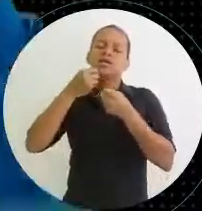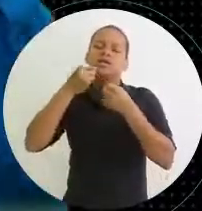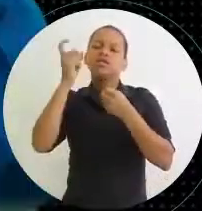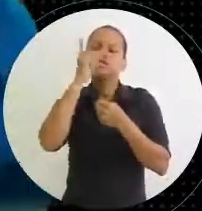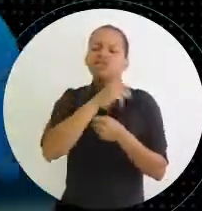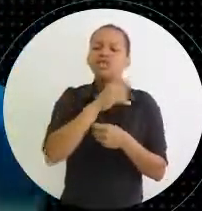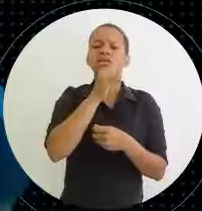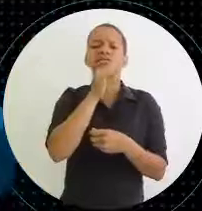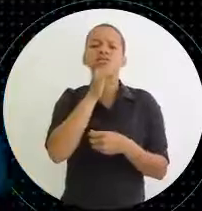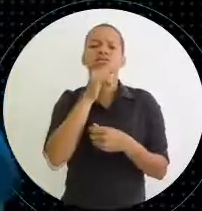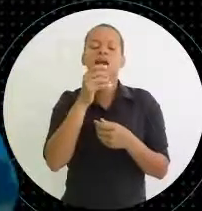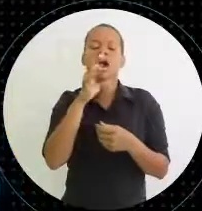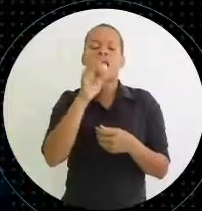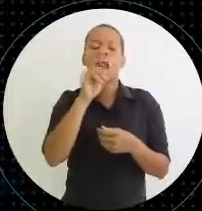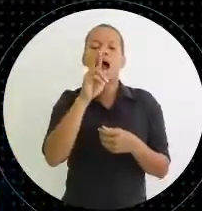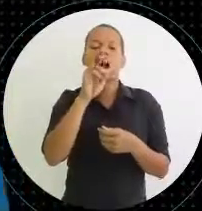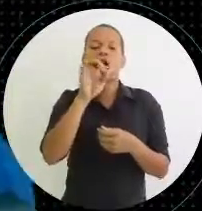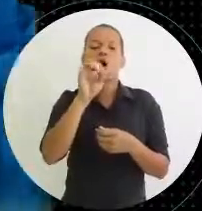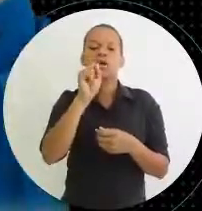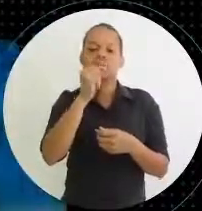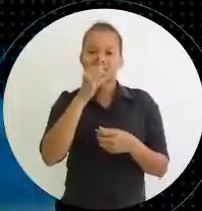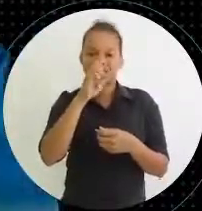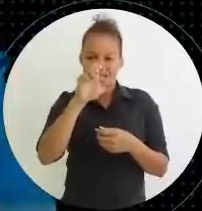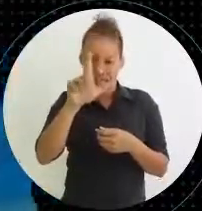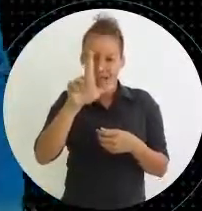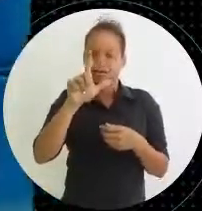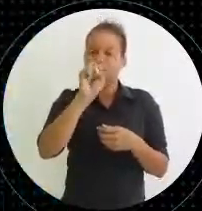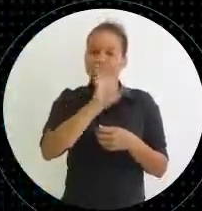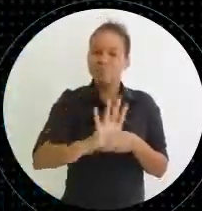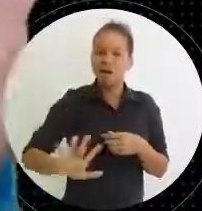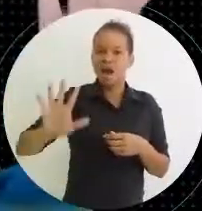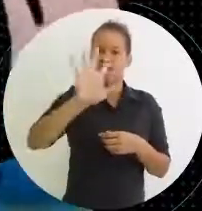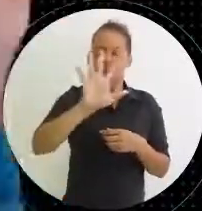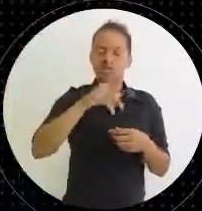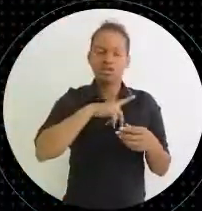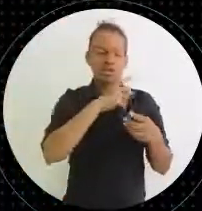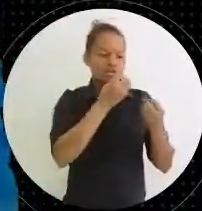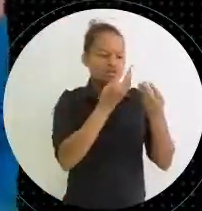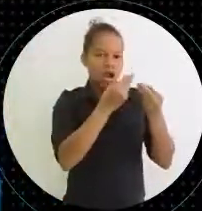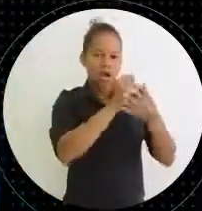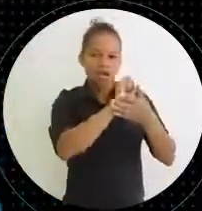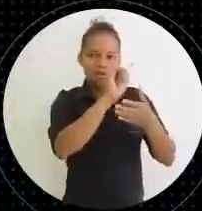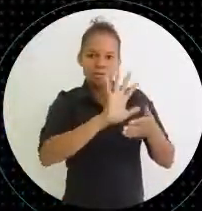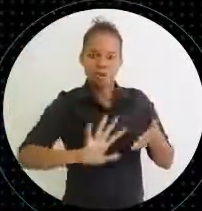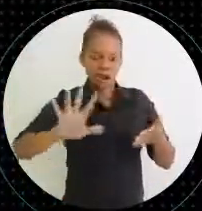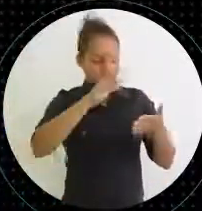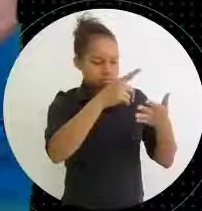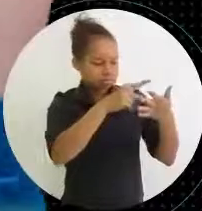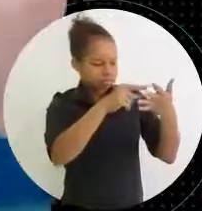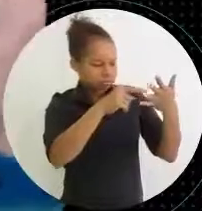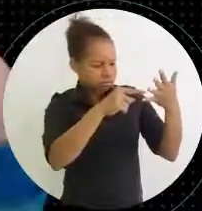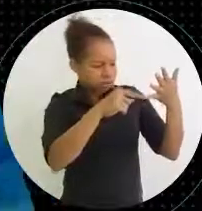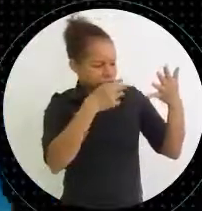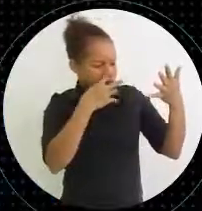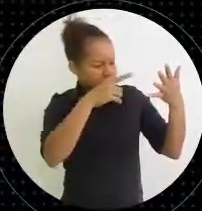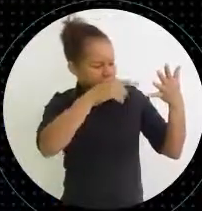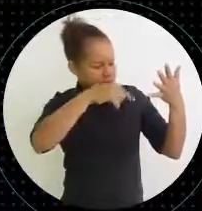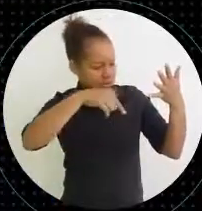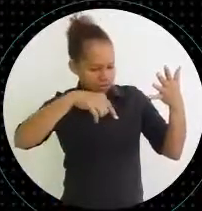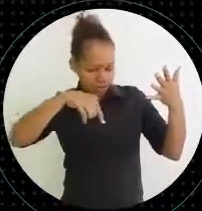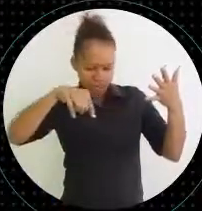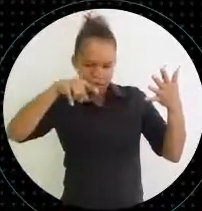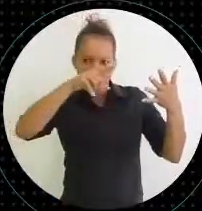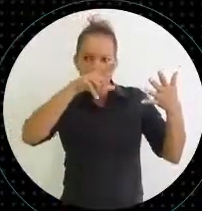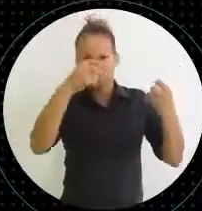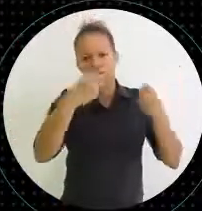complexos, como um carrossel de imagens, que você tem uma coleção de imagens e ela fica passando. Aí você vai